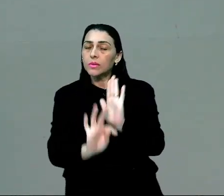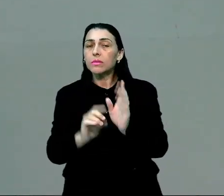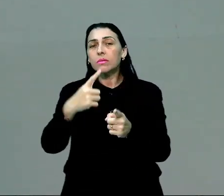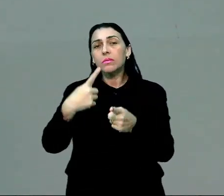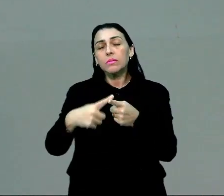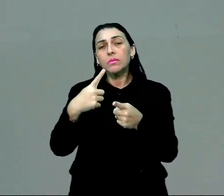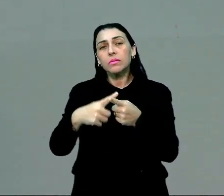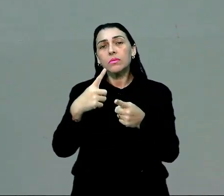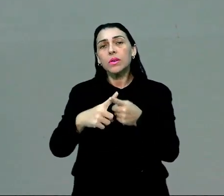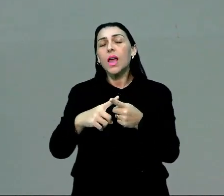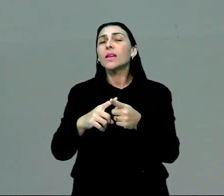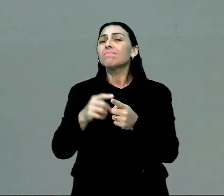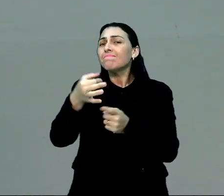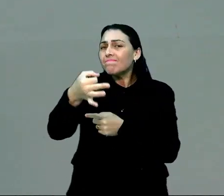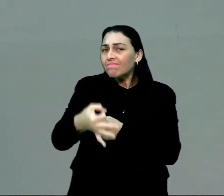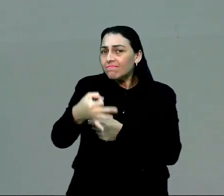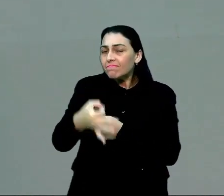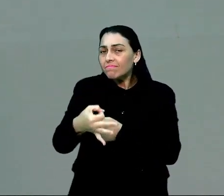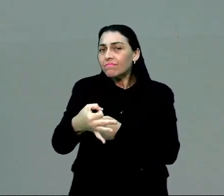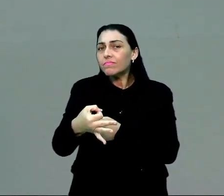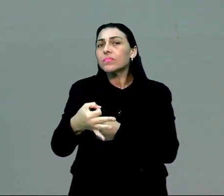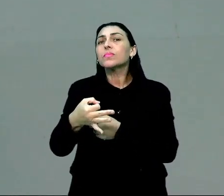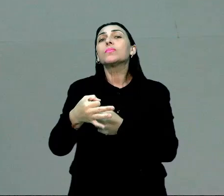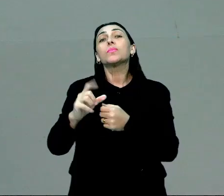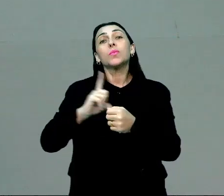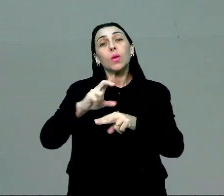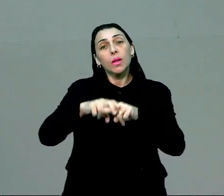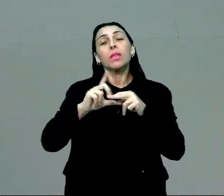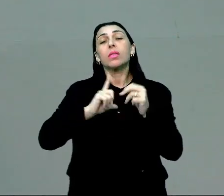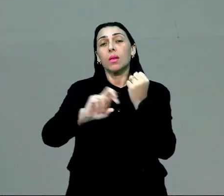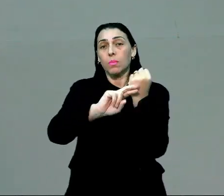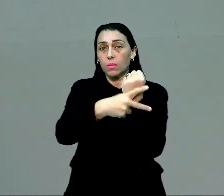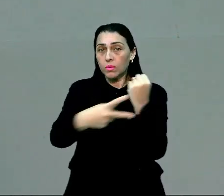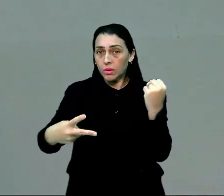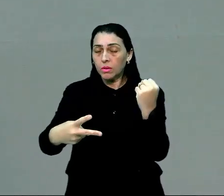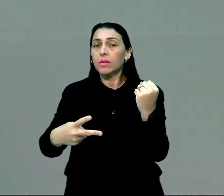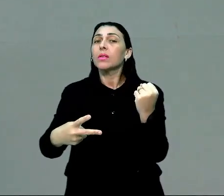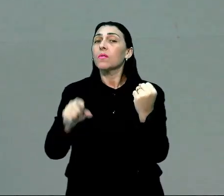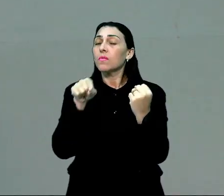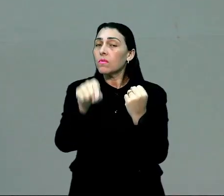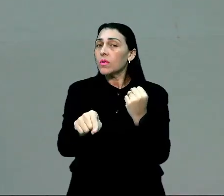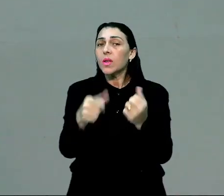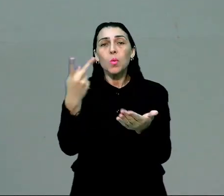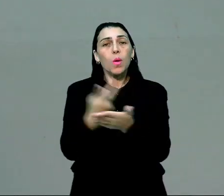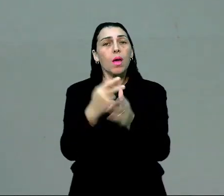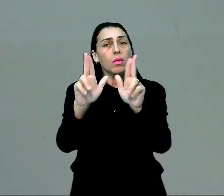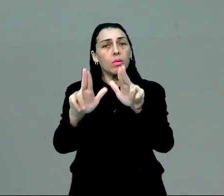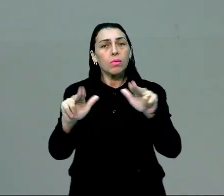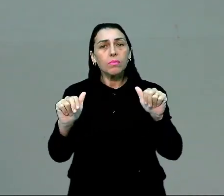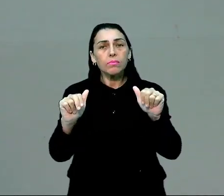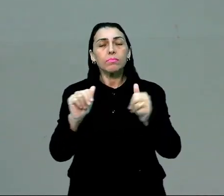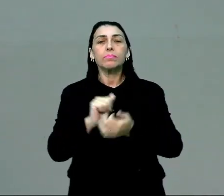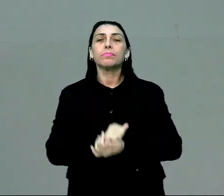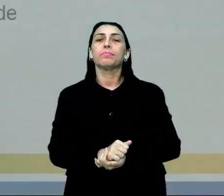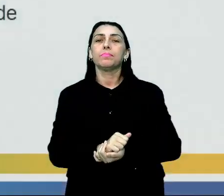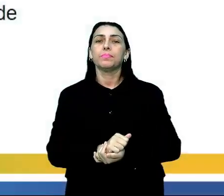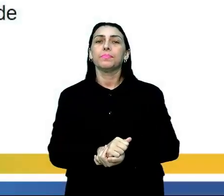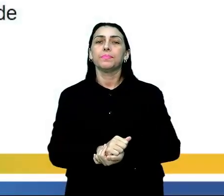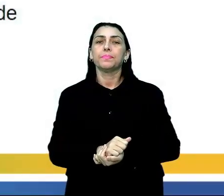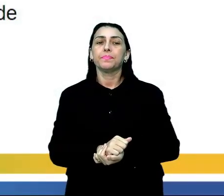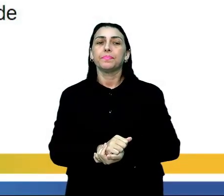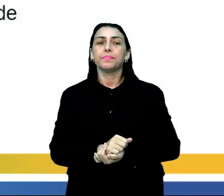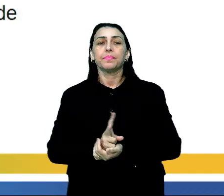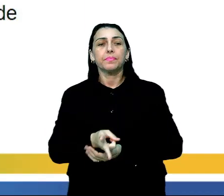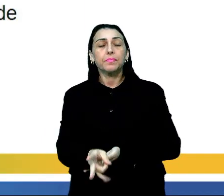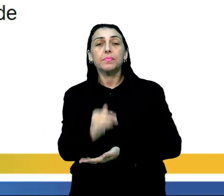porque é uma coisa assim que é muito certa. Toda causa tem uma consequência, então é uma coisa que você não erra nunca. E